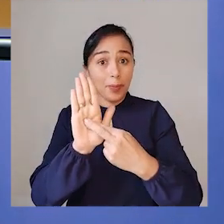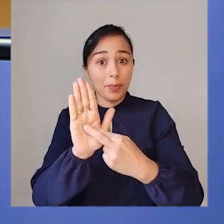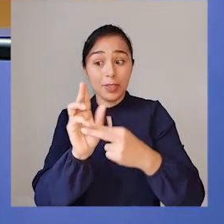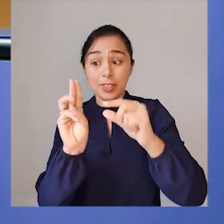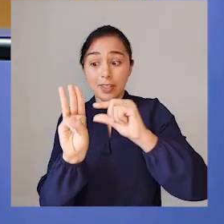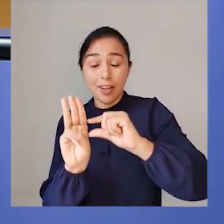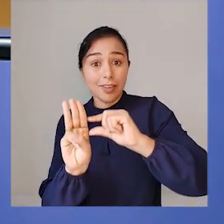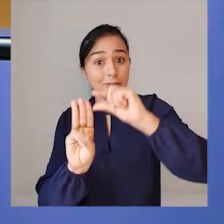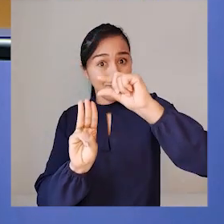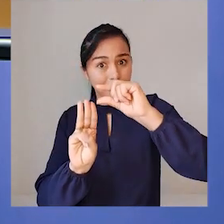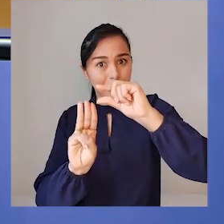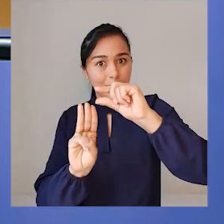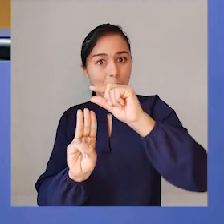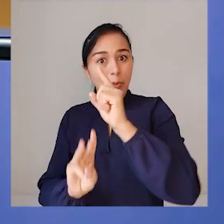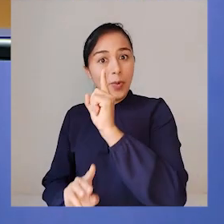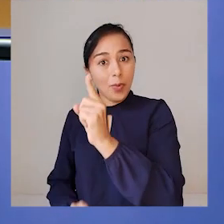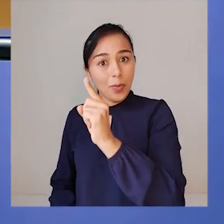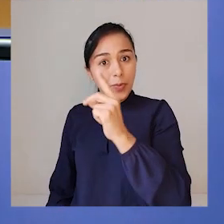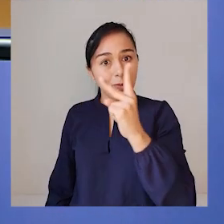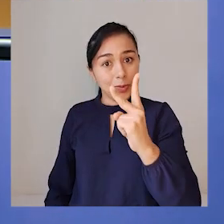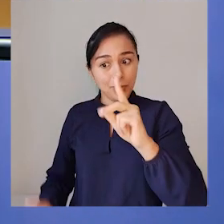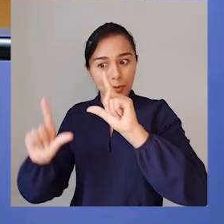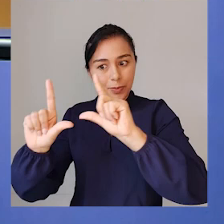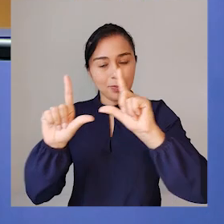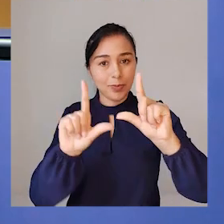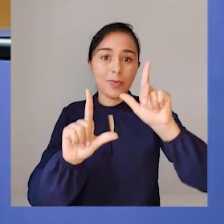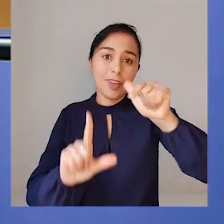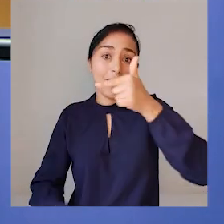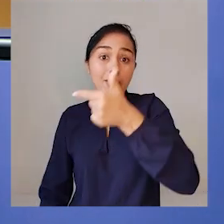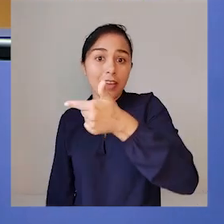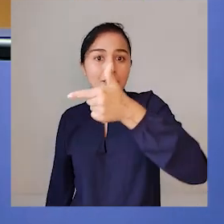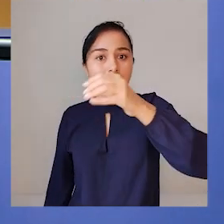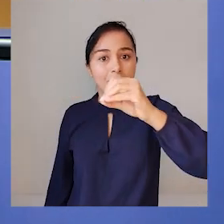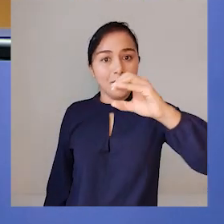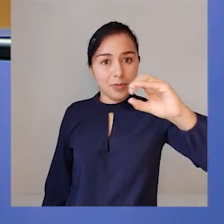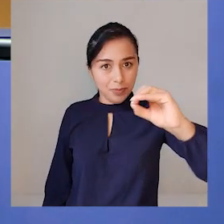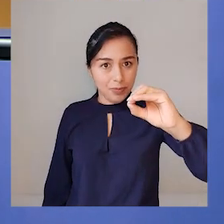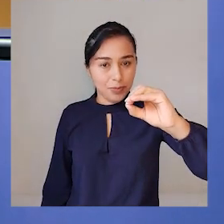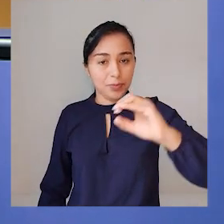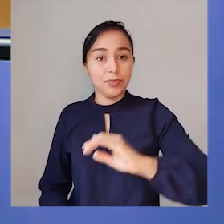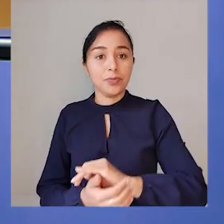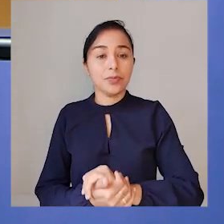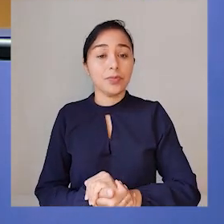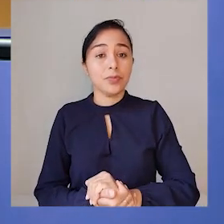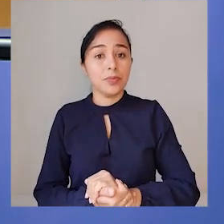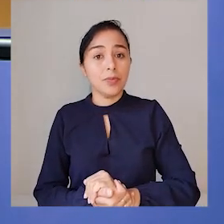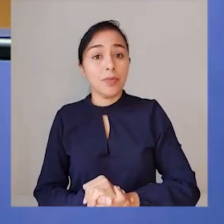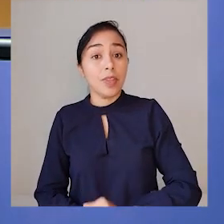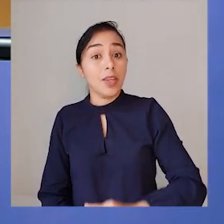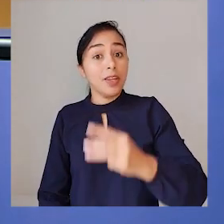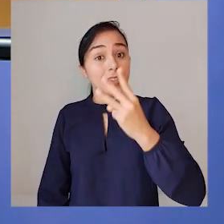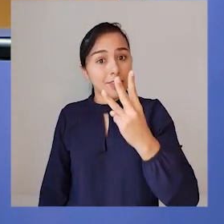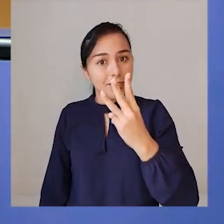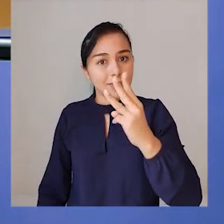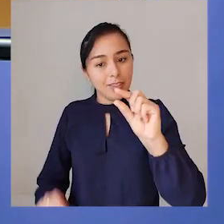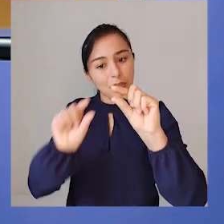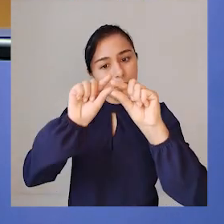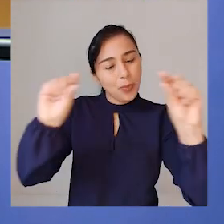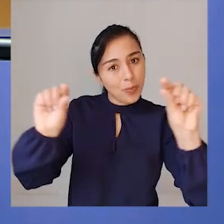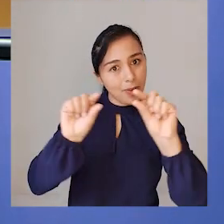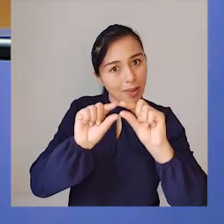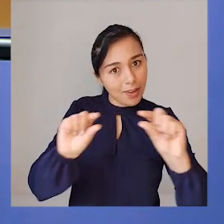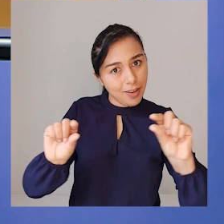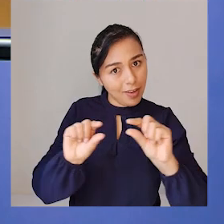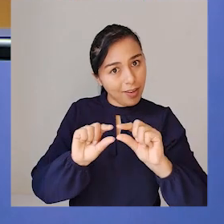seja, 200. Eu tenho os 3 blocos para representar a dezena, que